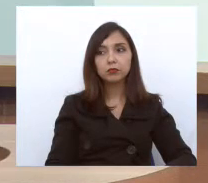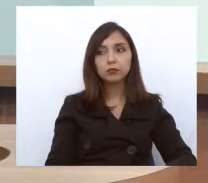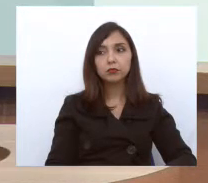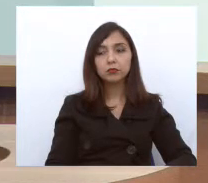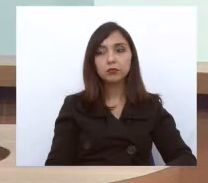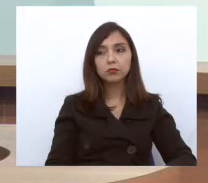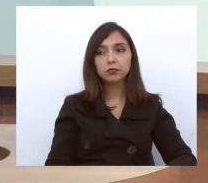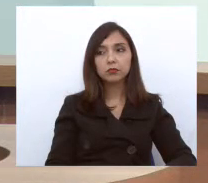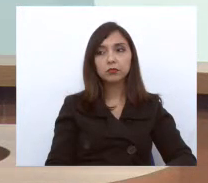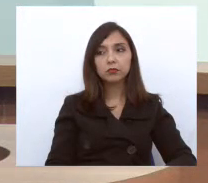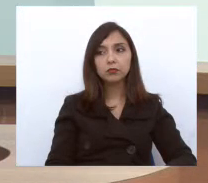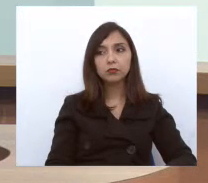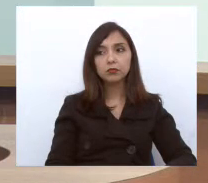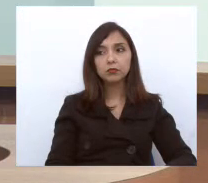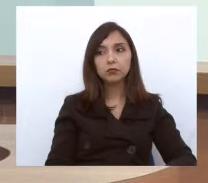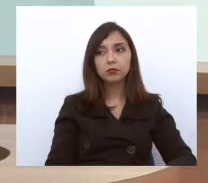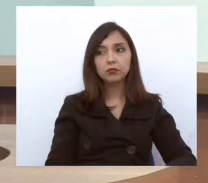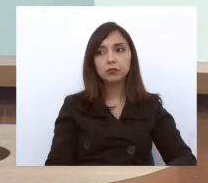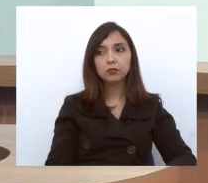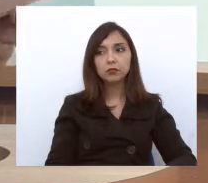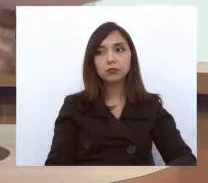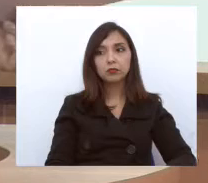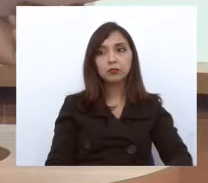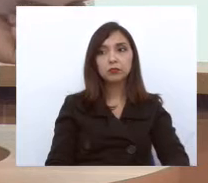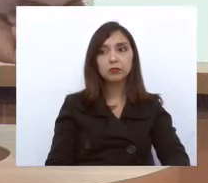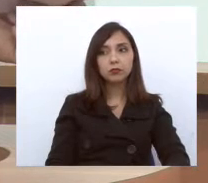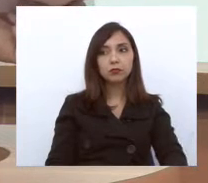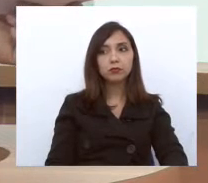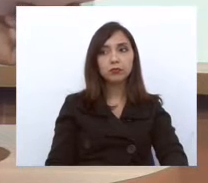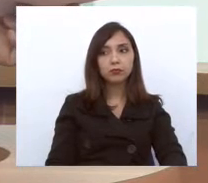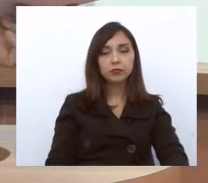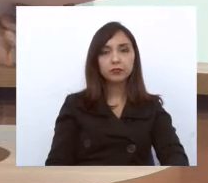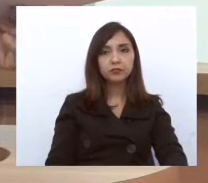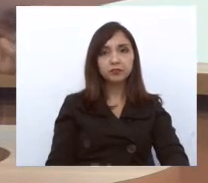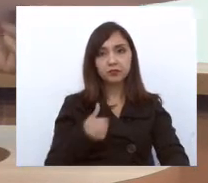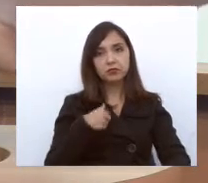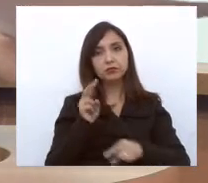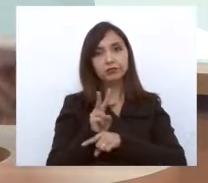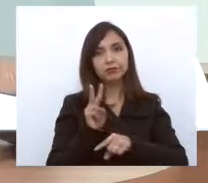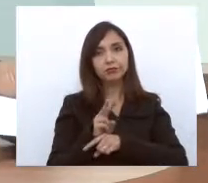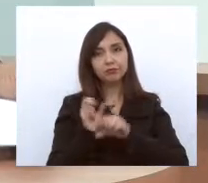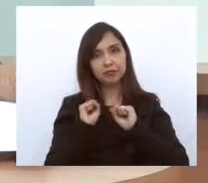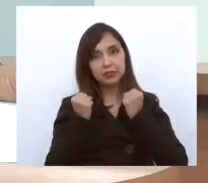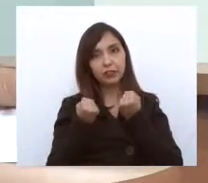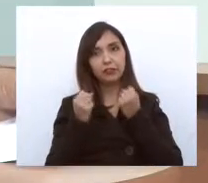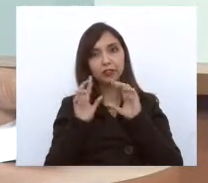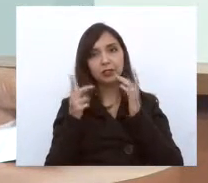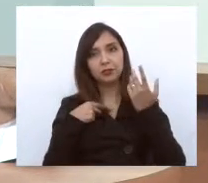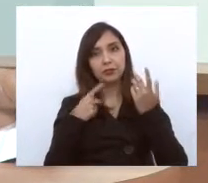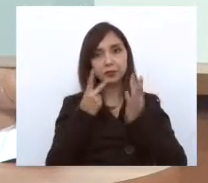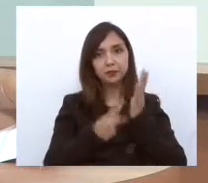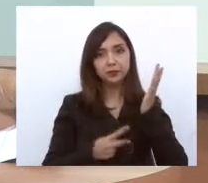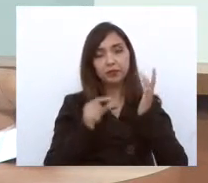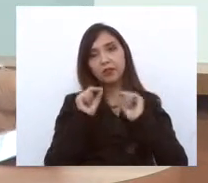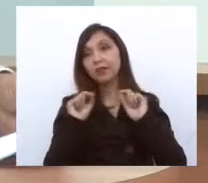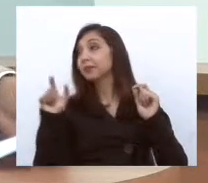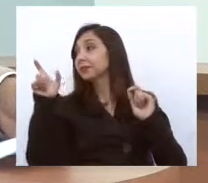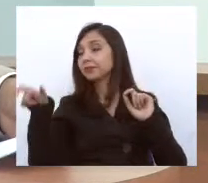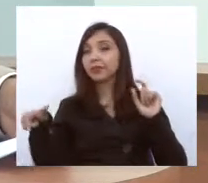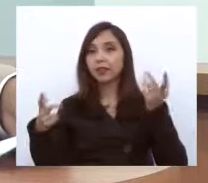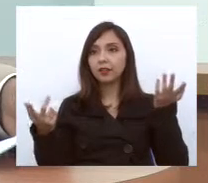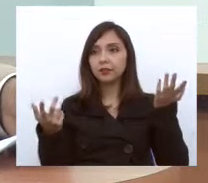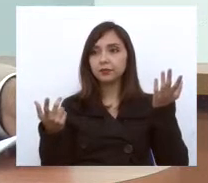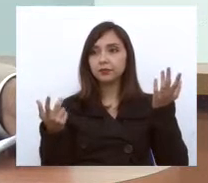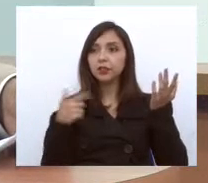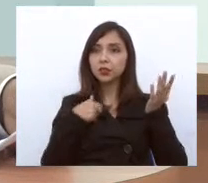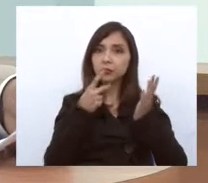quero aqui, sim, defender. Claro, tem que defender meu projeto. Se eu não defender meu projeto, quem é que vai defender? Vou defender